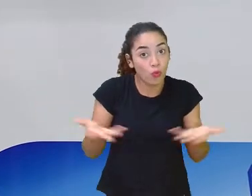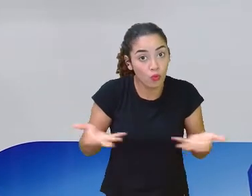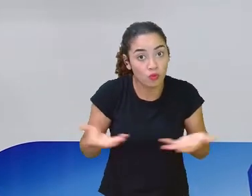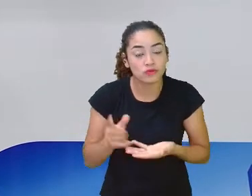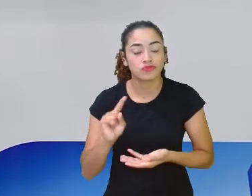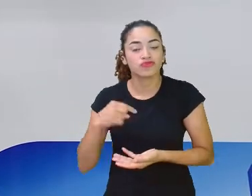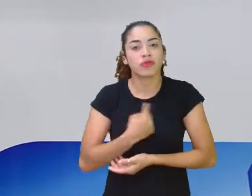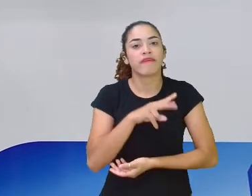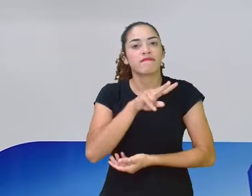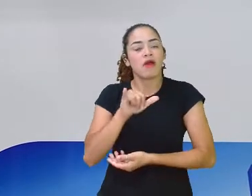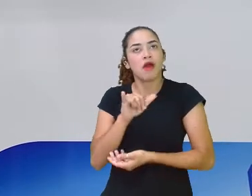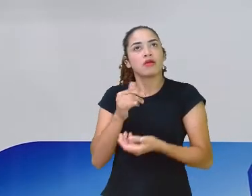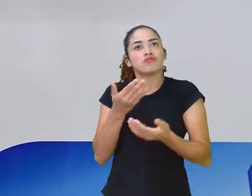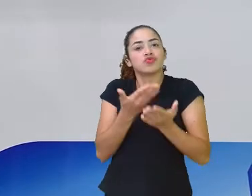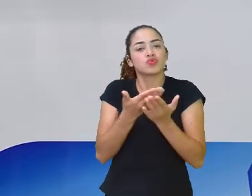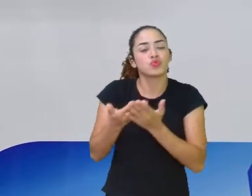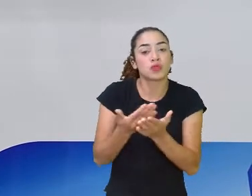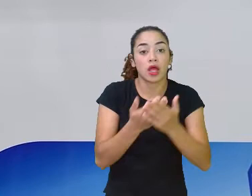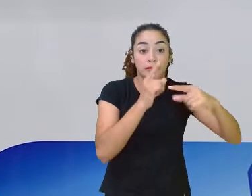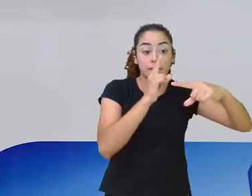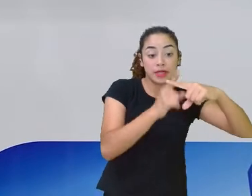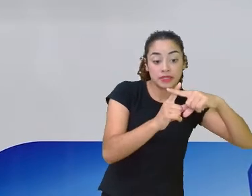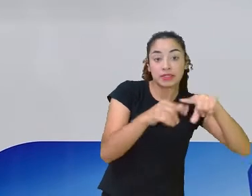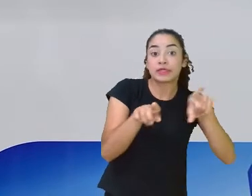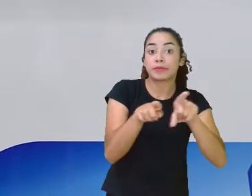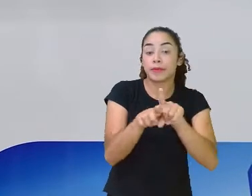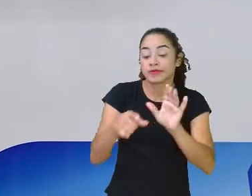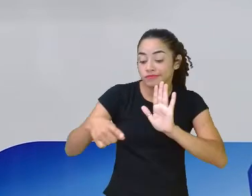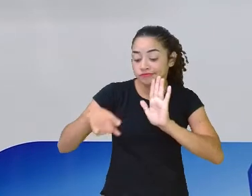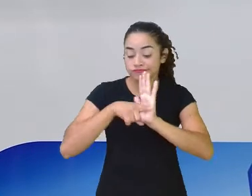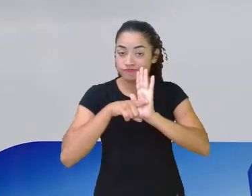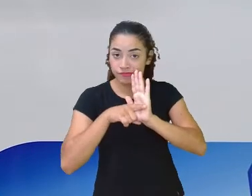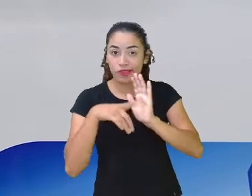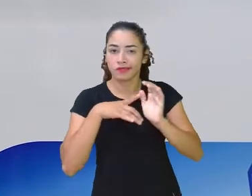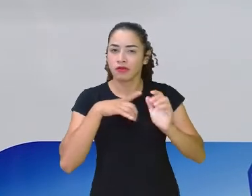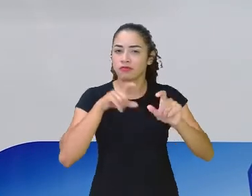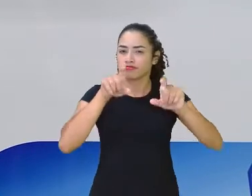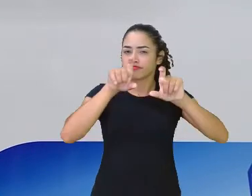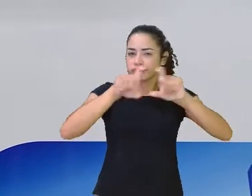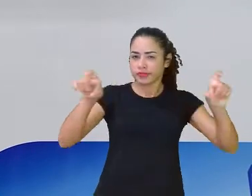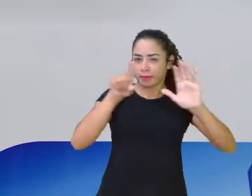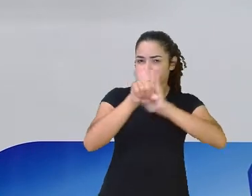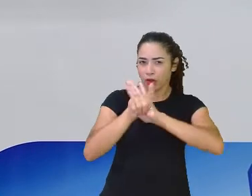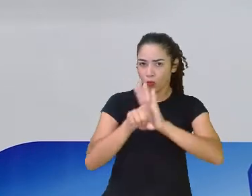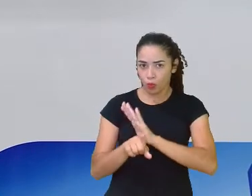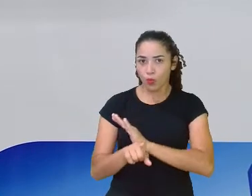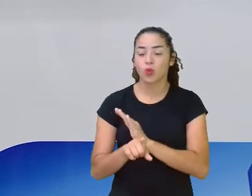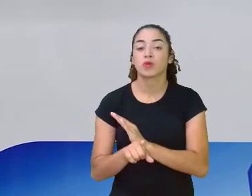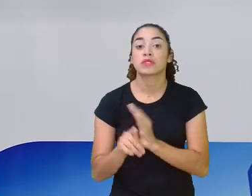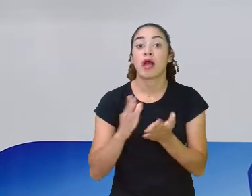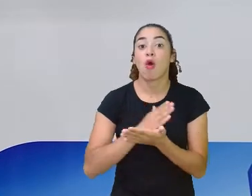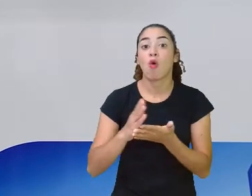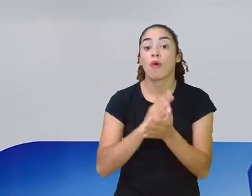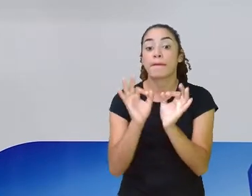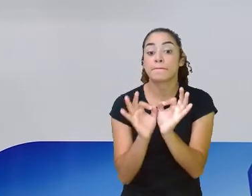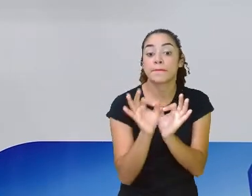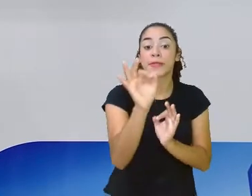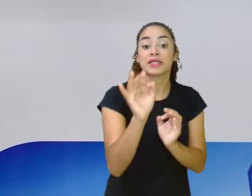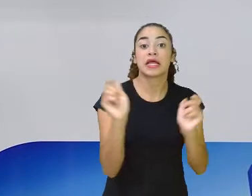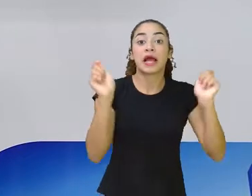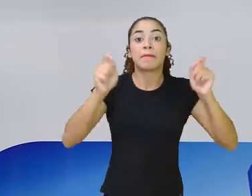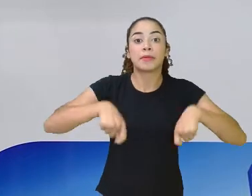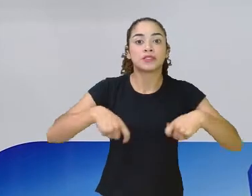vai trabalhar adição e subtração, esses probleminhas aí, envolvendo medida de